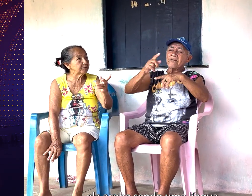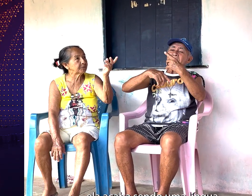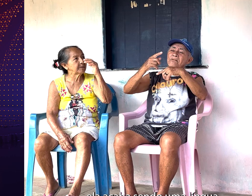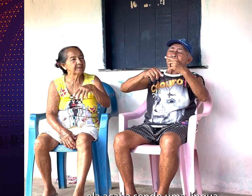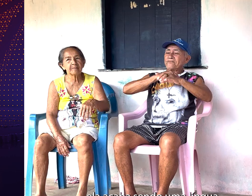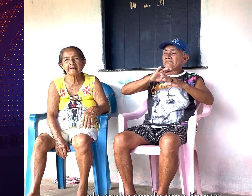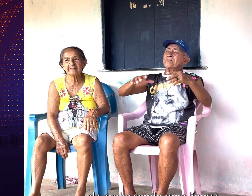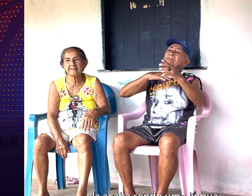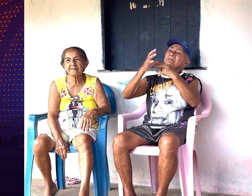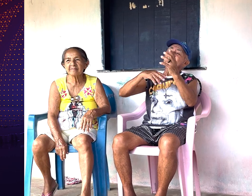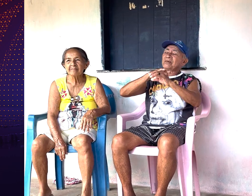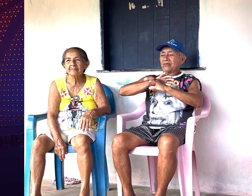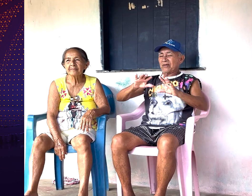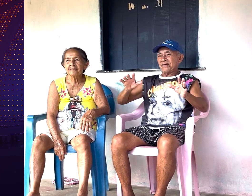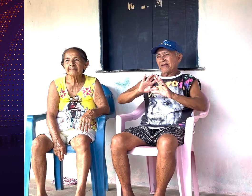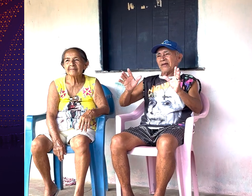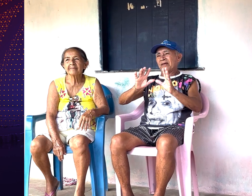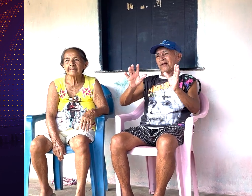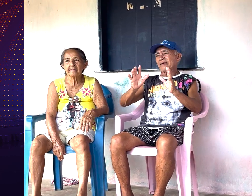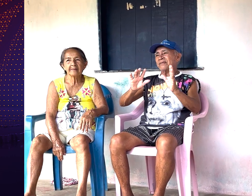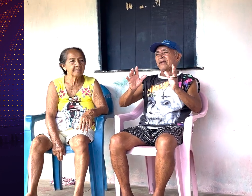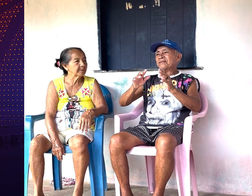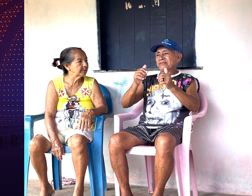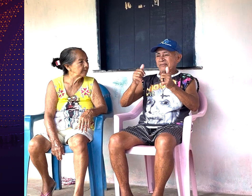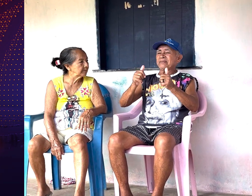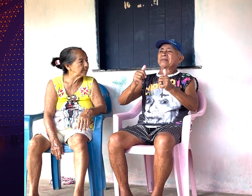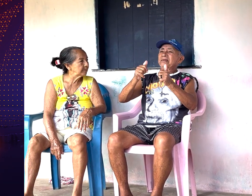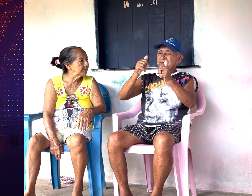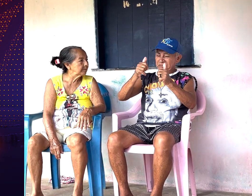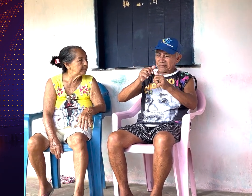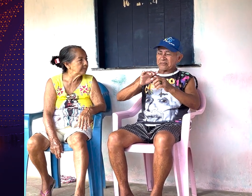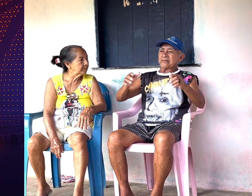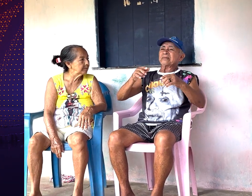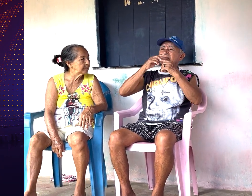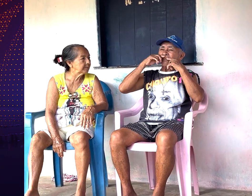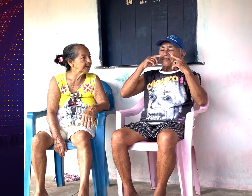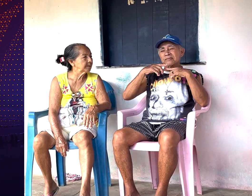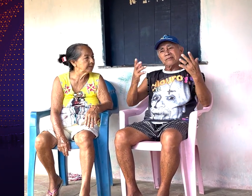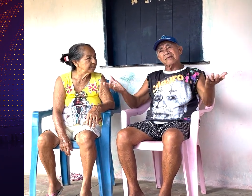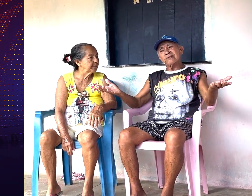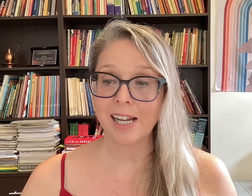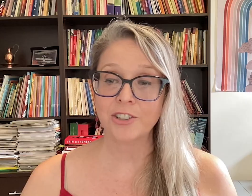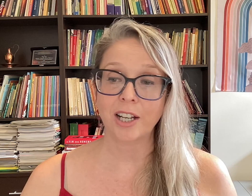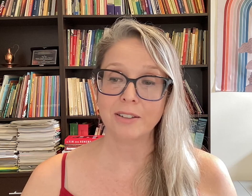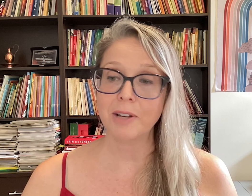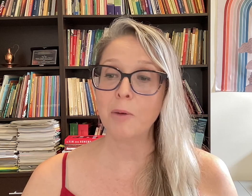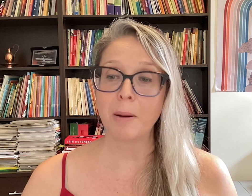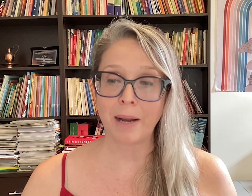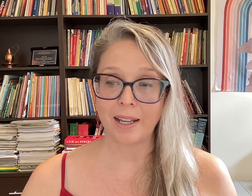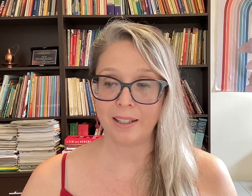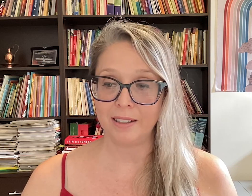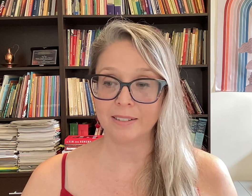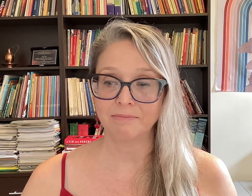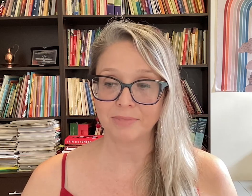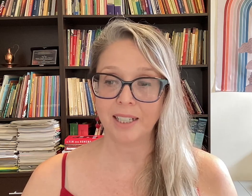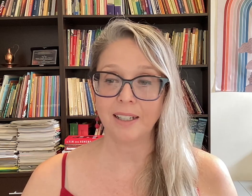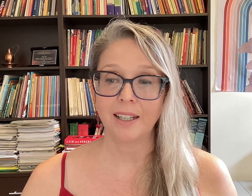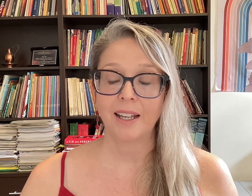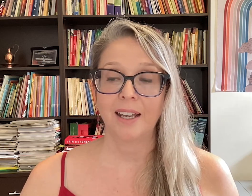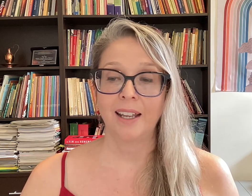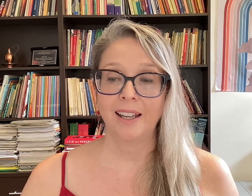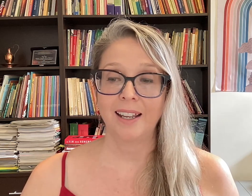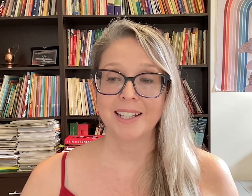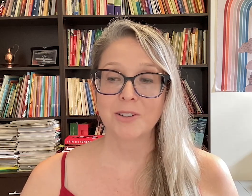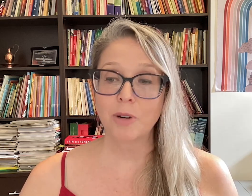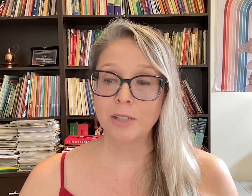ouvintes, né? E isso nos mostra que a acessibilidade, ela não é uma barreira, né?